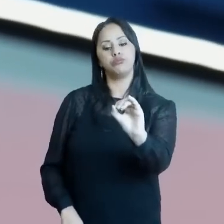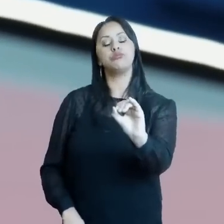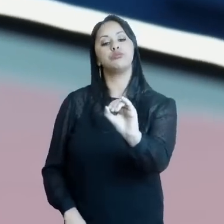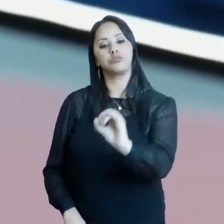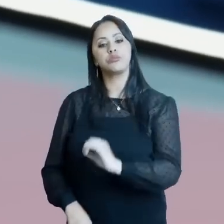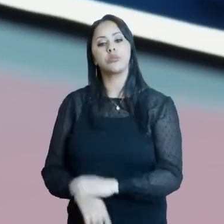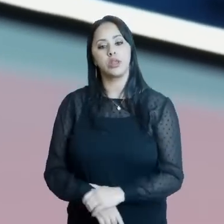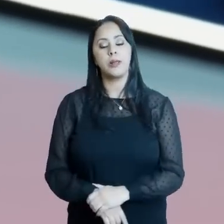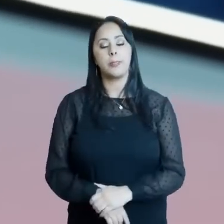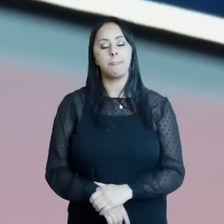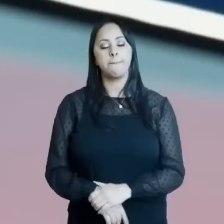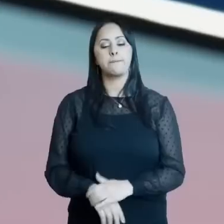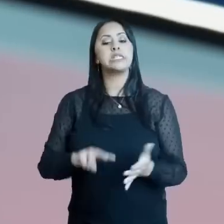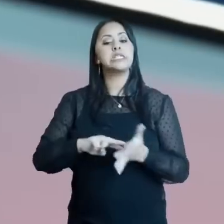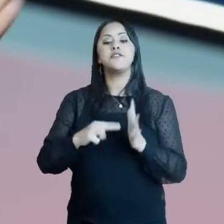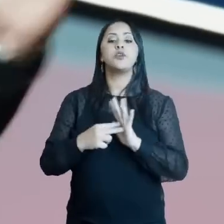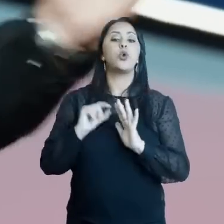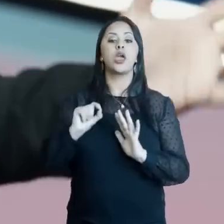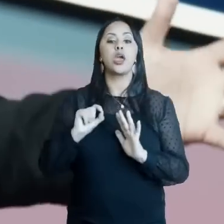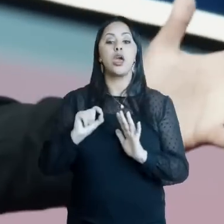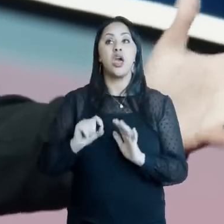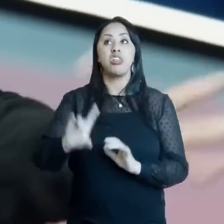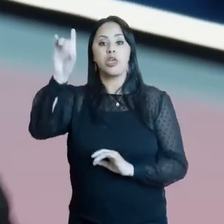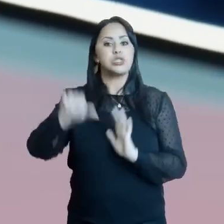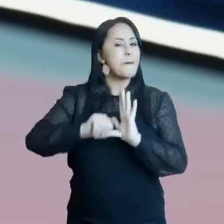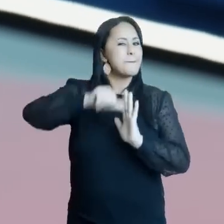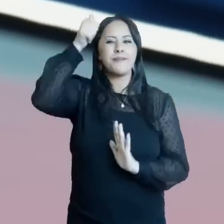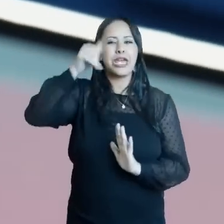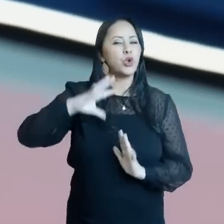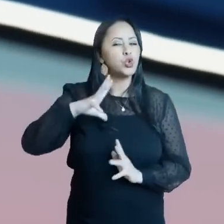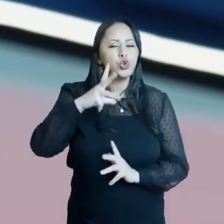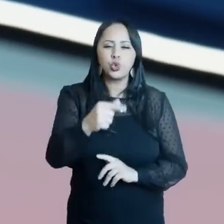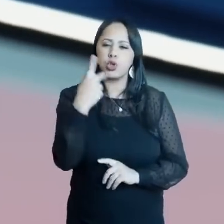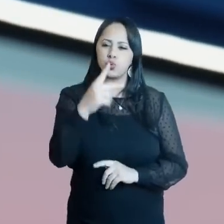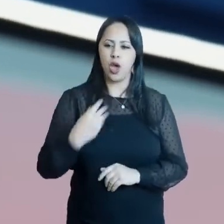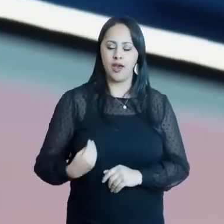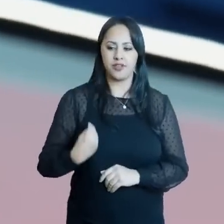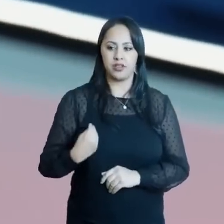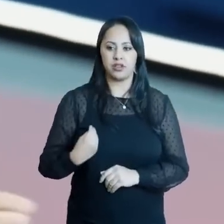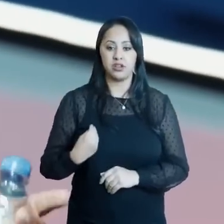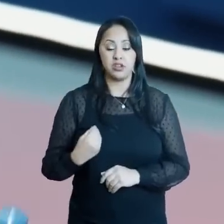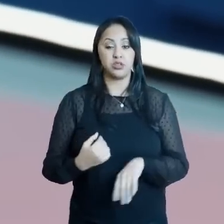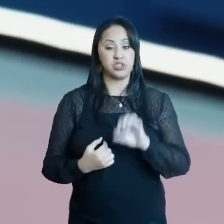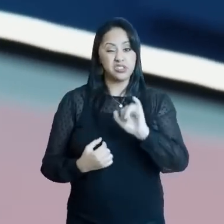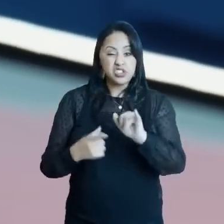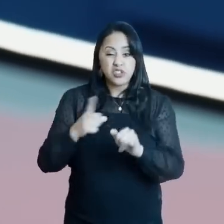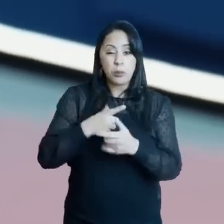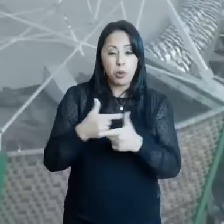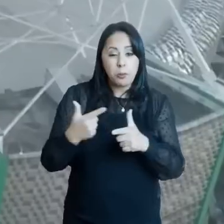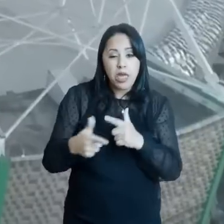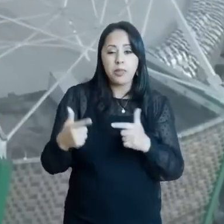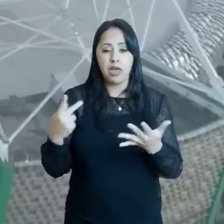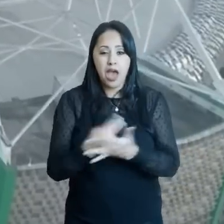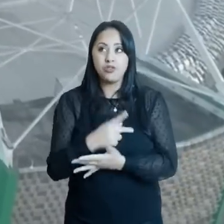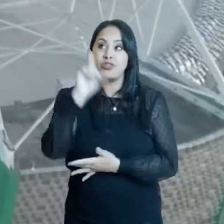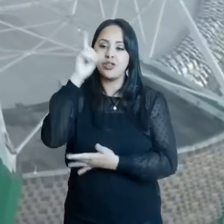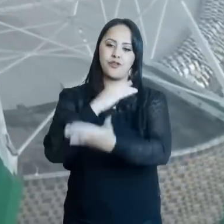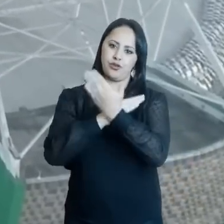palavra. E o que quer dizer isso? Coloca Deus em primeiro lugar em tudo que você for fazer e quando a coisa for para dar errado, Ele vai consertar. É isso que Ele